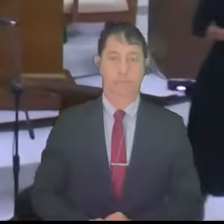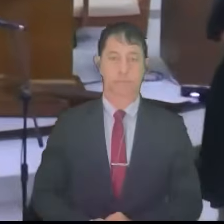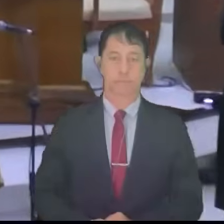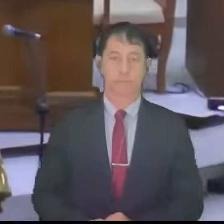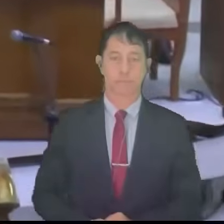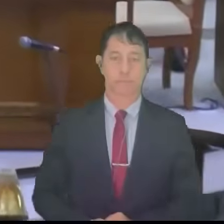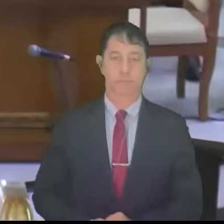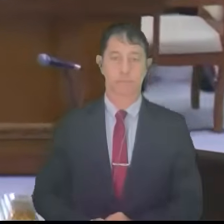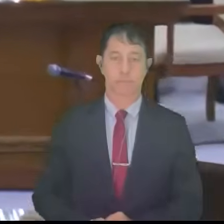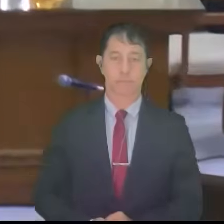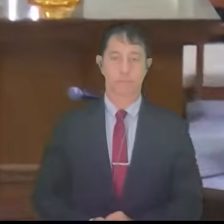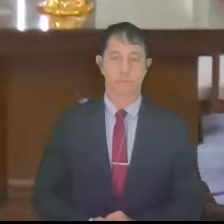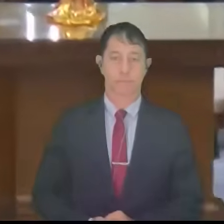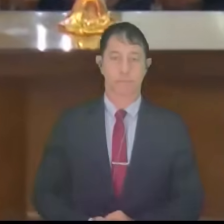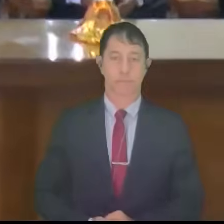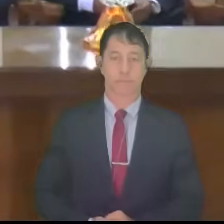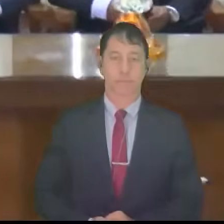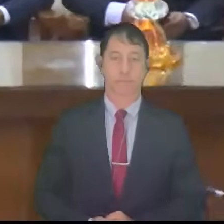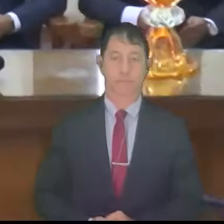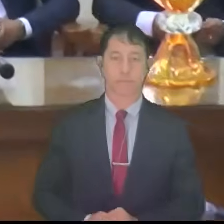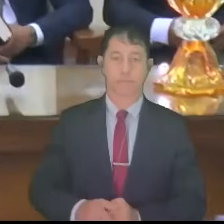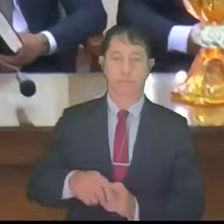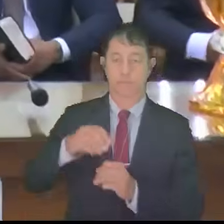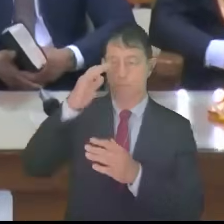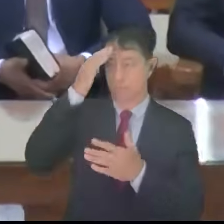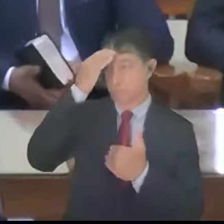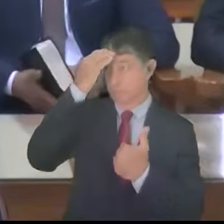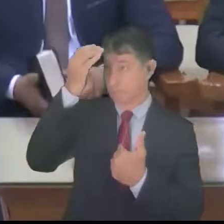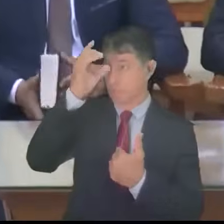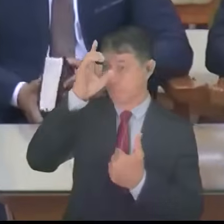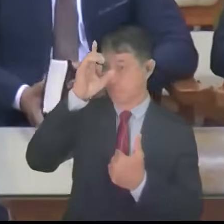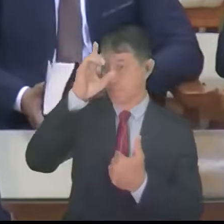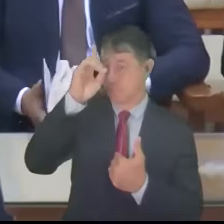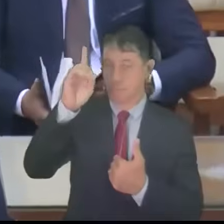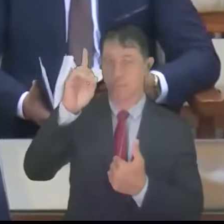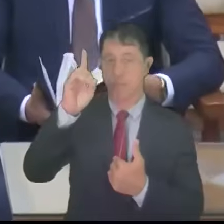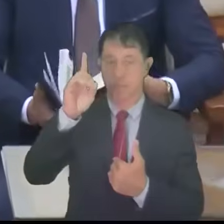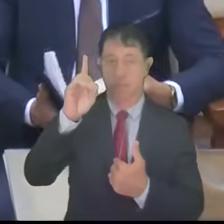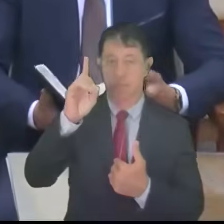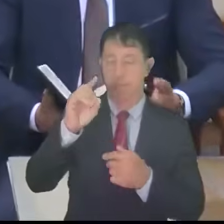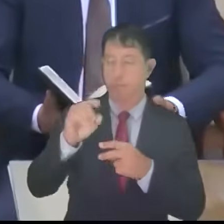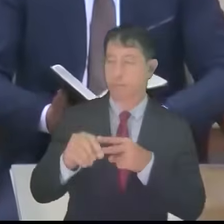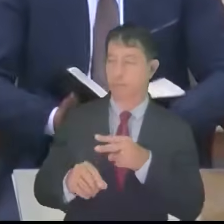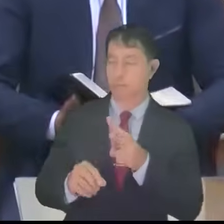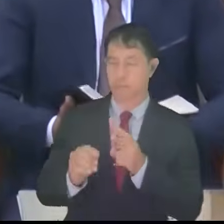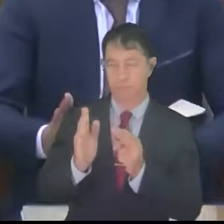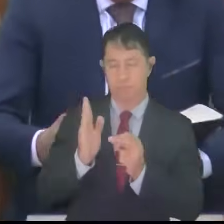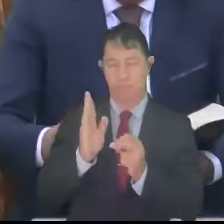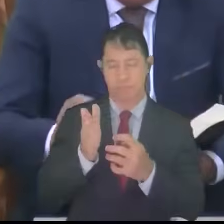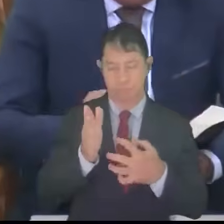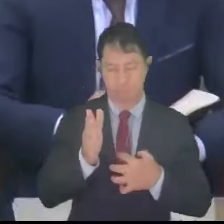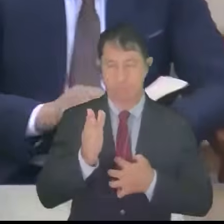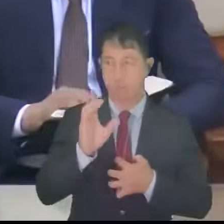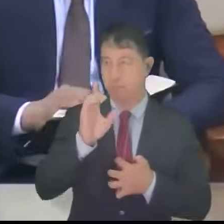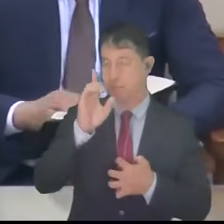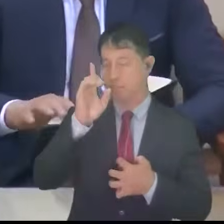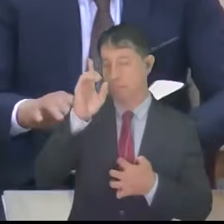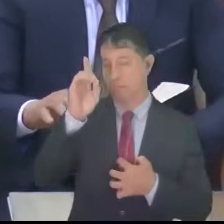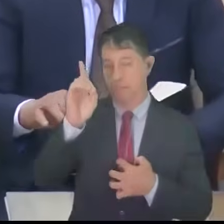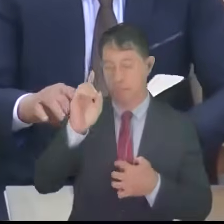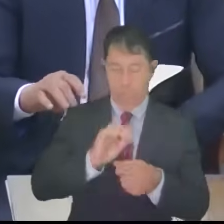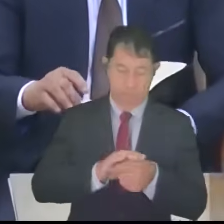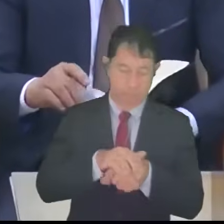Meus irmãos, quem pode dizer graças a Deus pelo que vimos e ouvimos nesta noite?